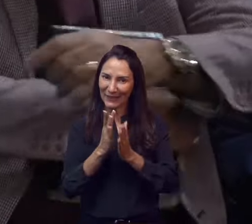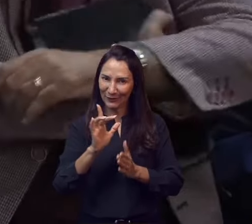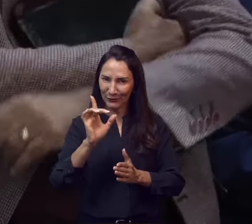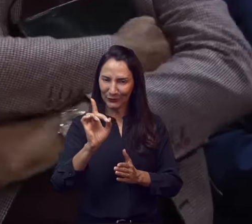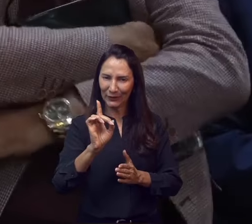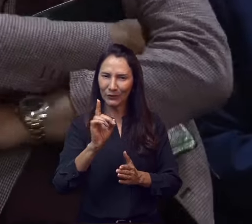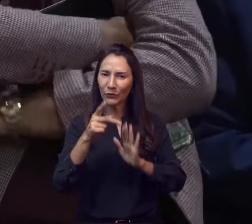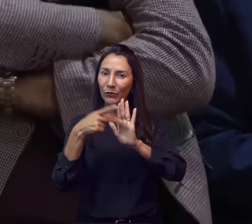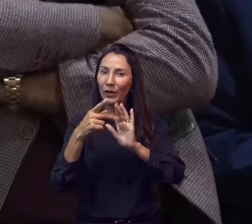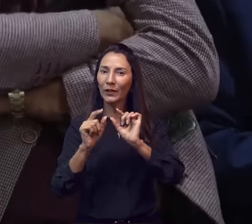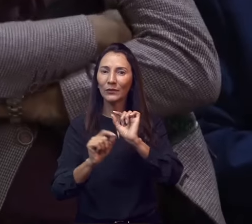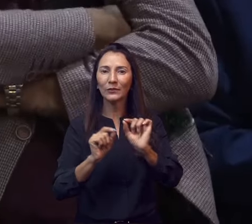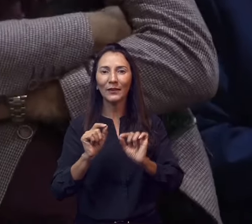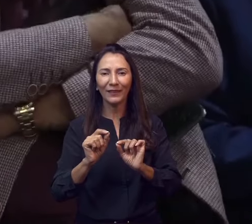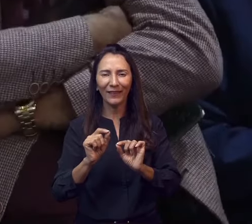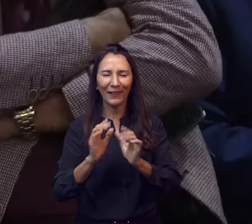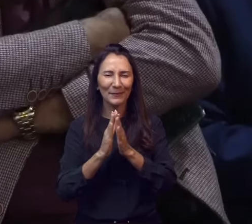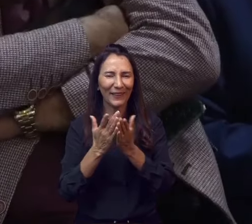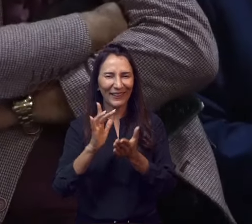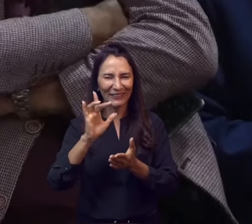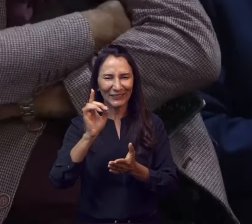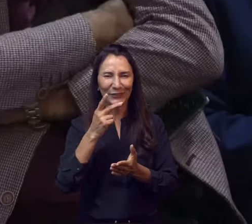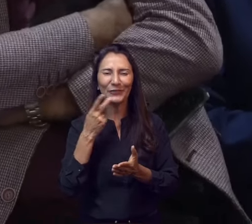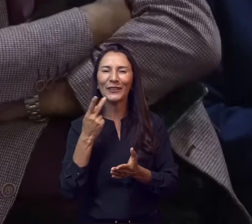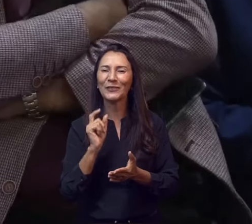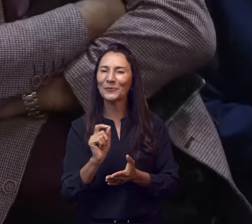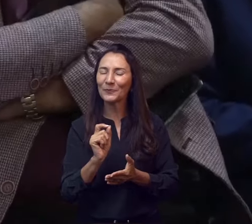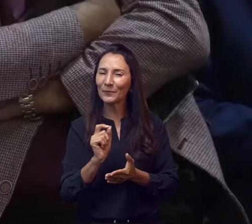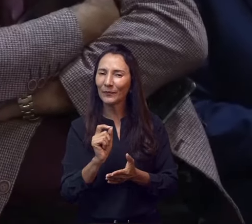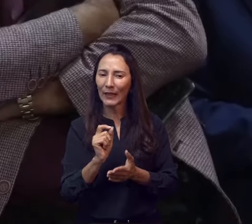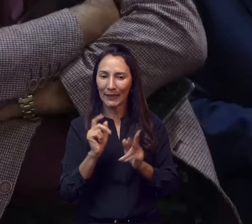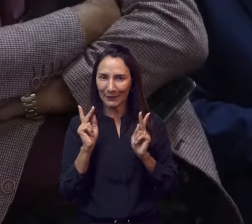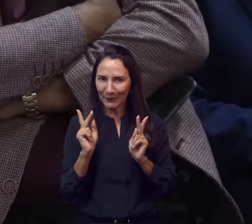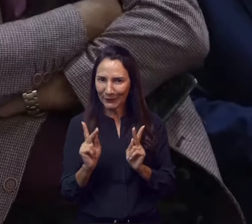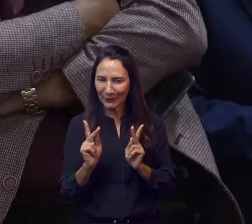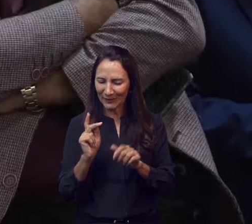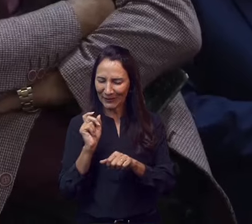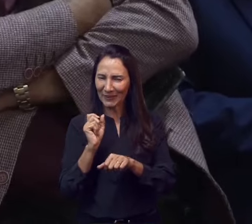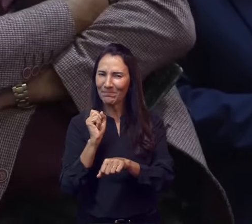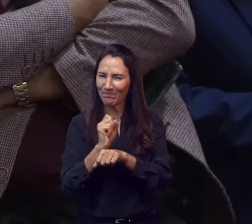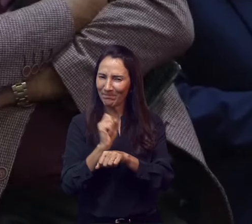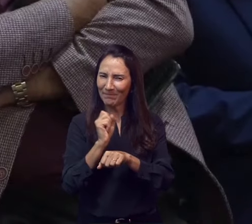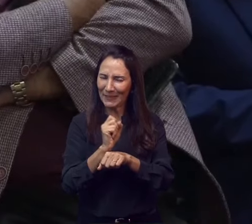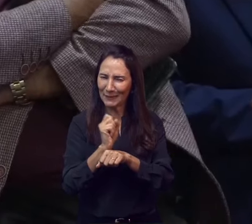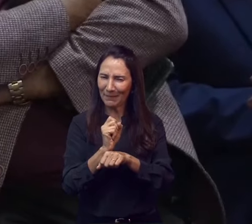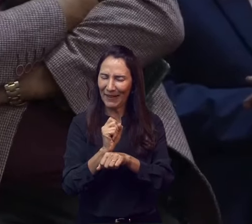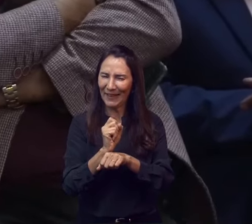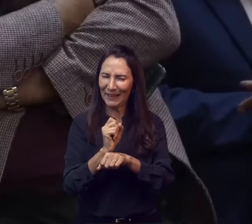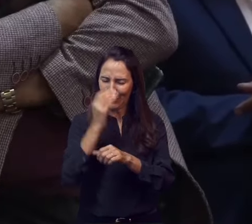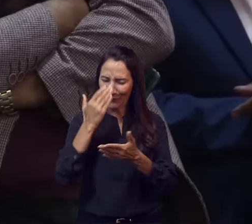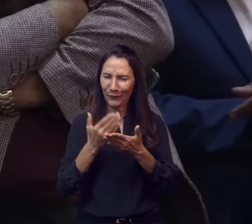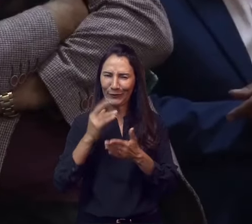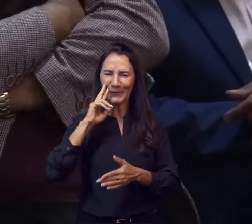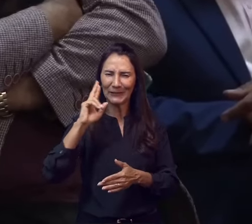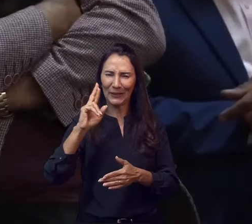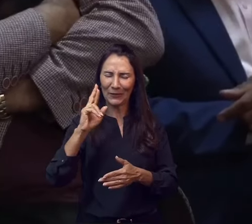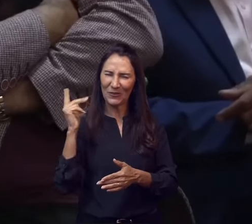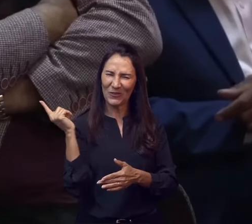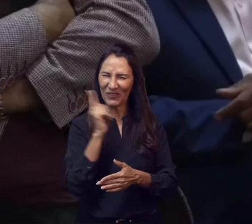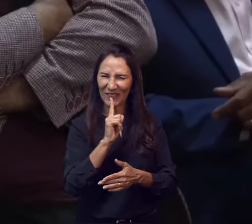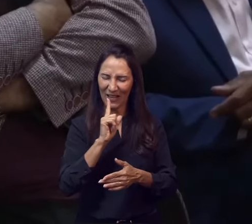nós a Bíblia diz assim mas os que esperam no Senhor renovarão as